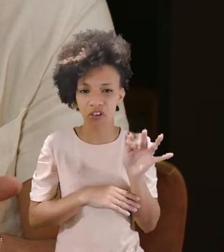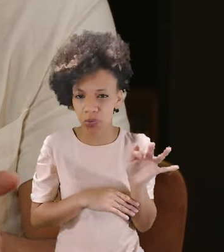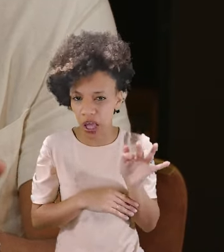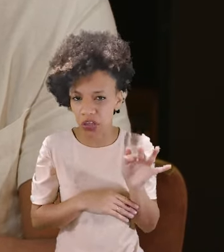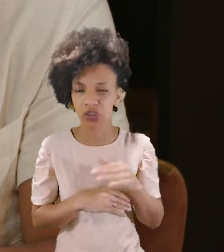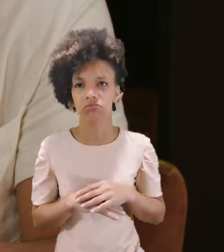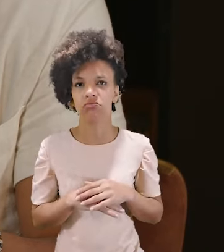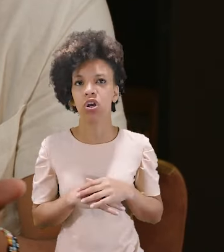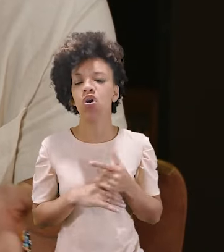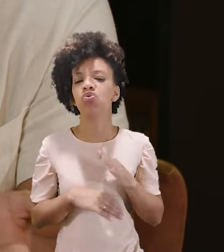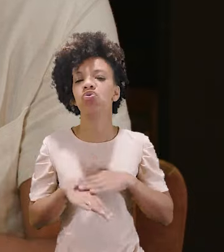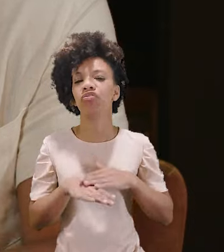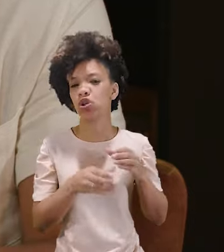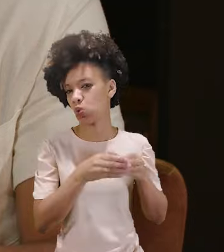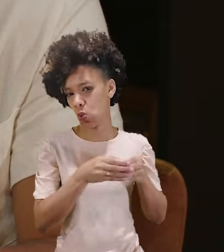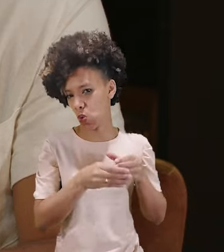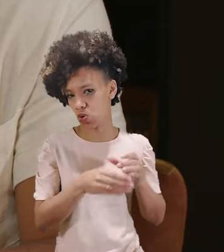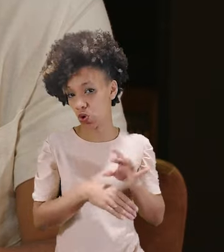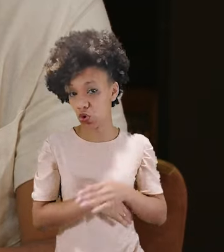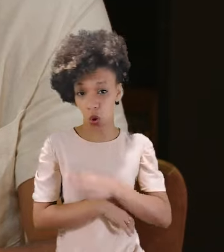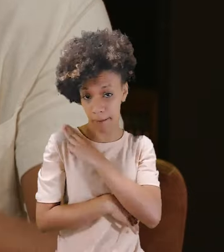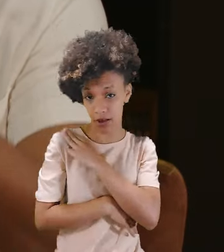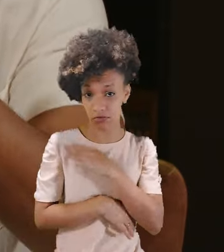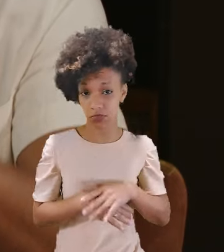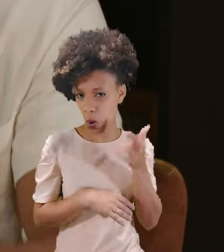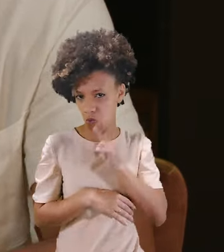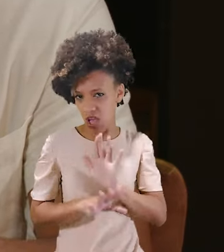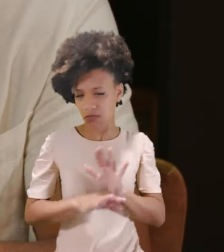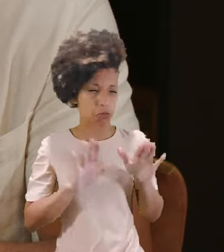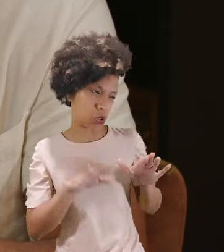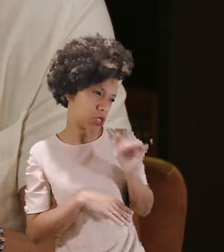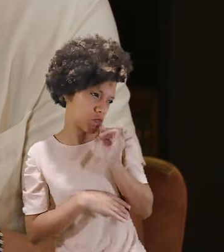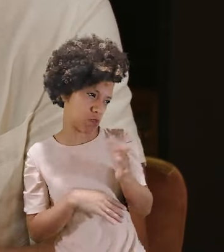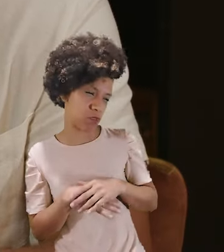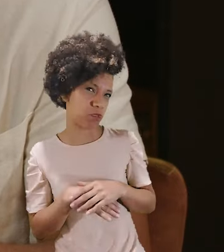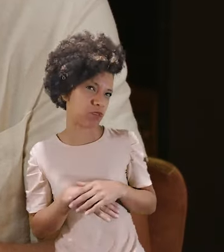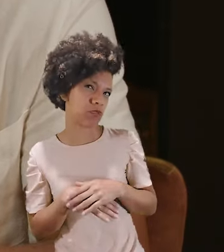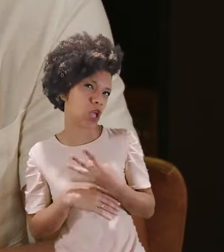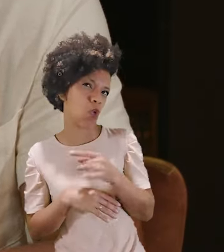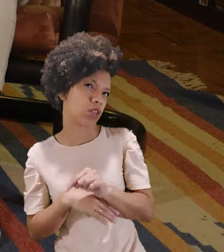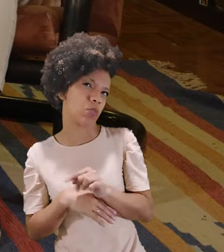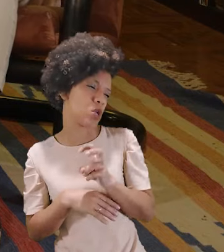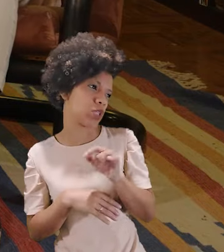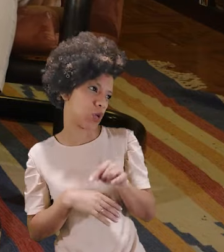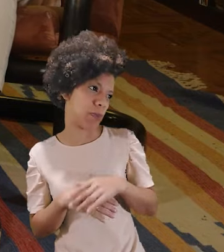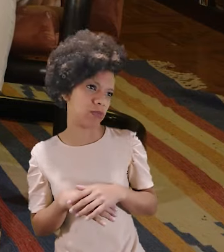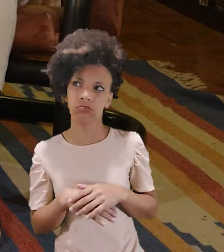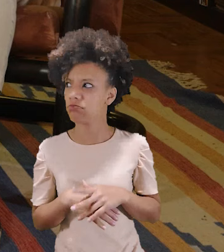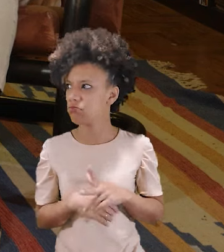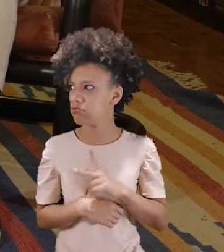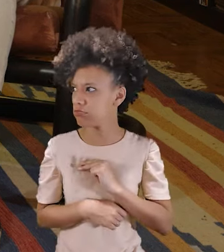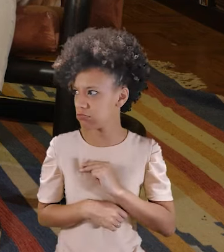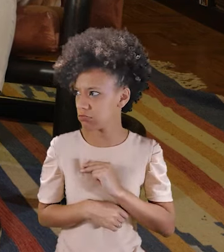nem faculdade não fez o concurso sei lá pessoal ensino médio só consegue tirar e hoje sei lá quatro cinco pão entendeu